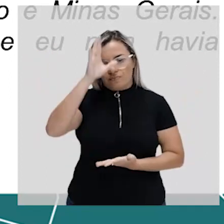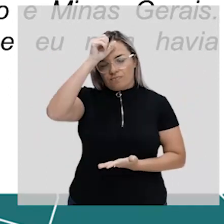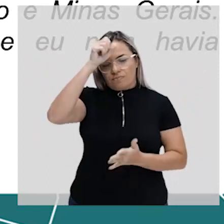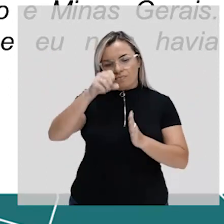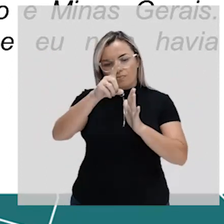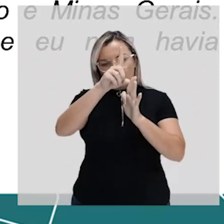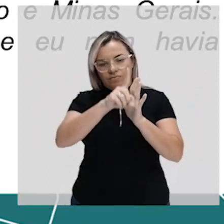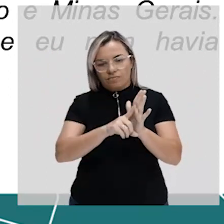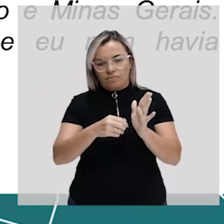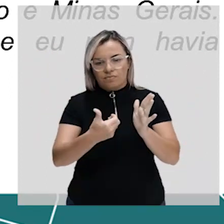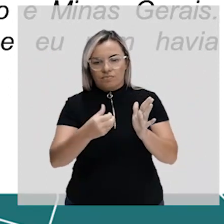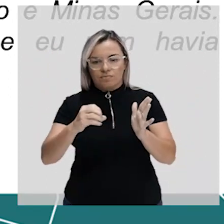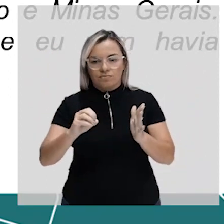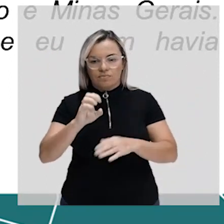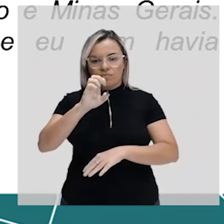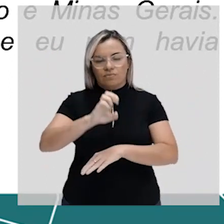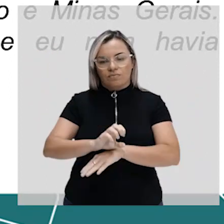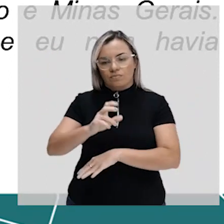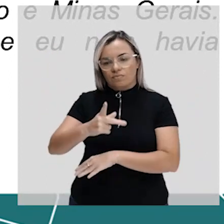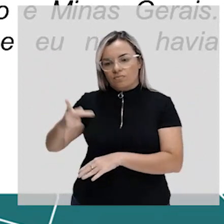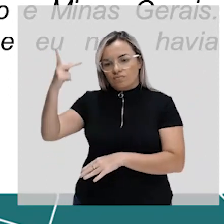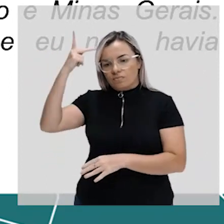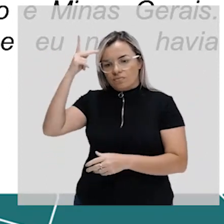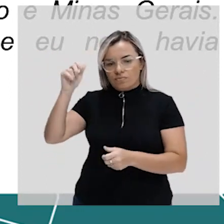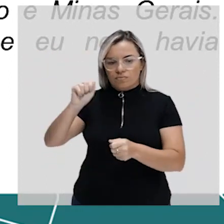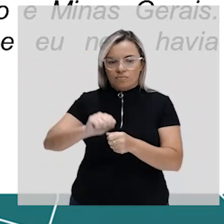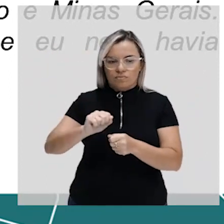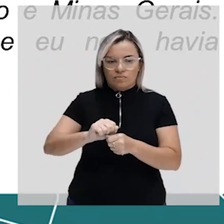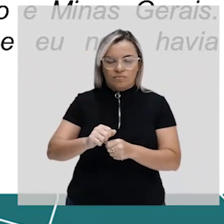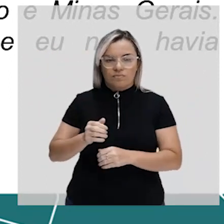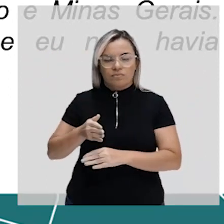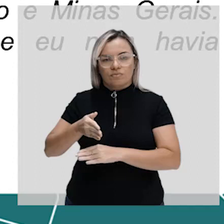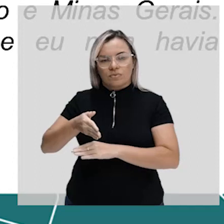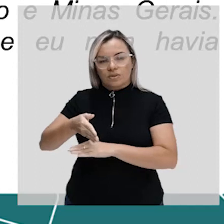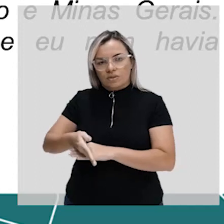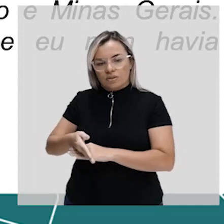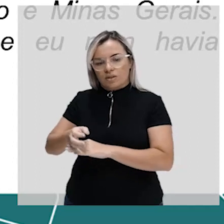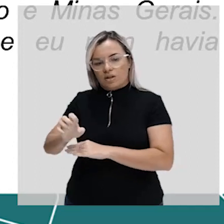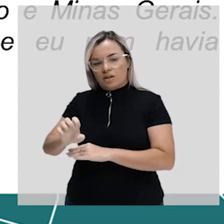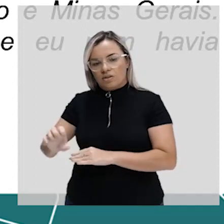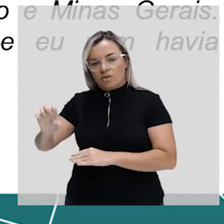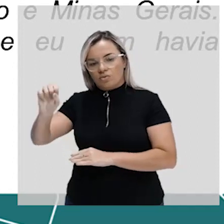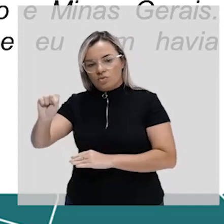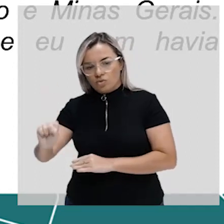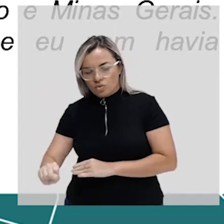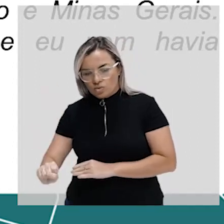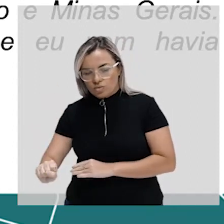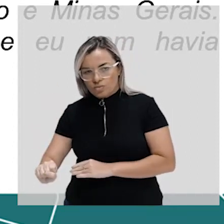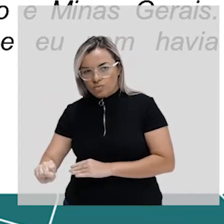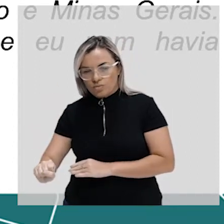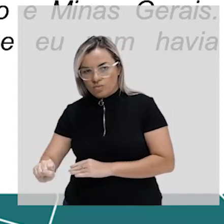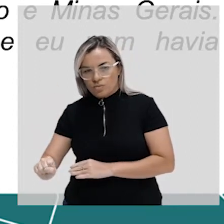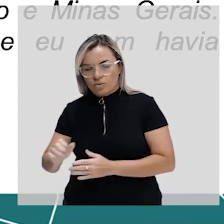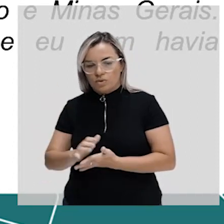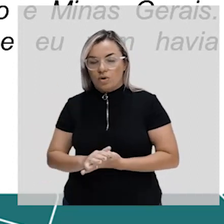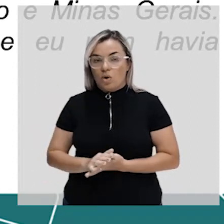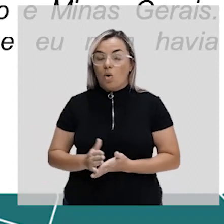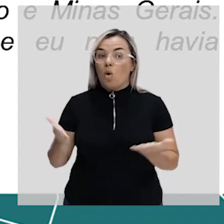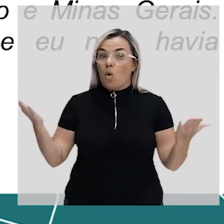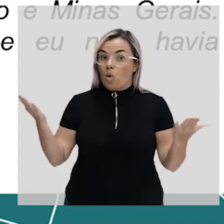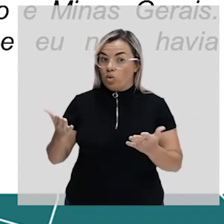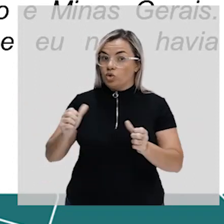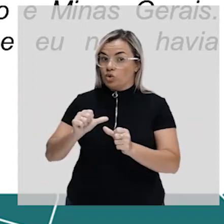de 60 que o estado de São Paulo fazia parte da região sul. O estado de São Paulo hoje está no sudeste,